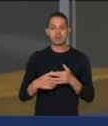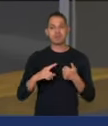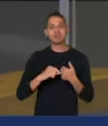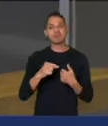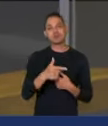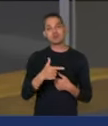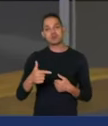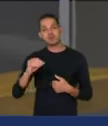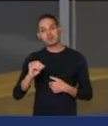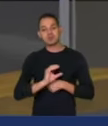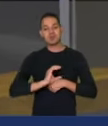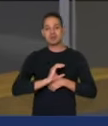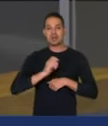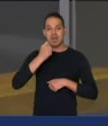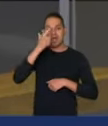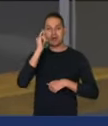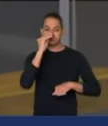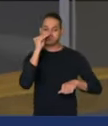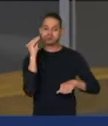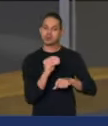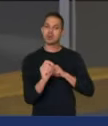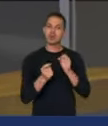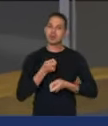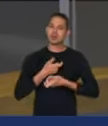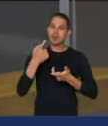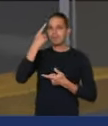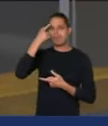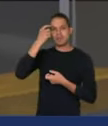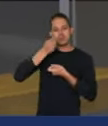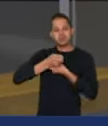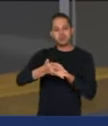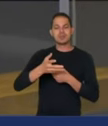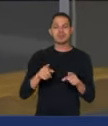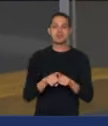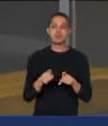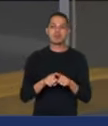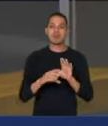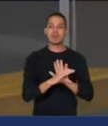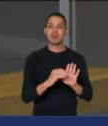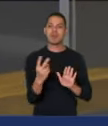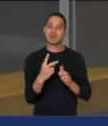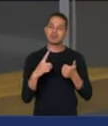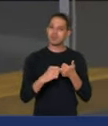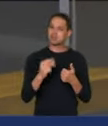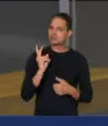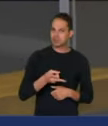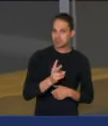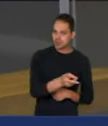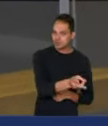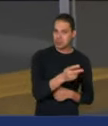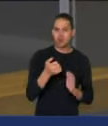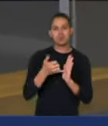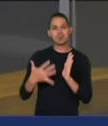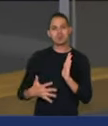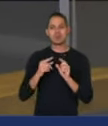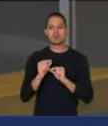da Constituição, que fala sobre a manifestação de pensamento. Fere também o parágrafo 2º do mesmo artigo, que fala que